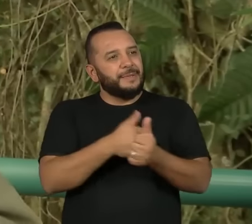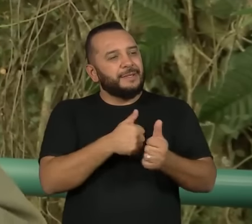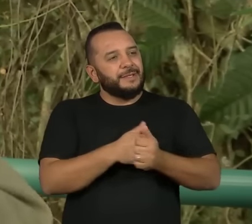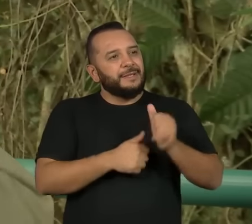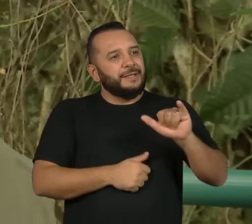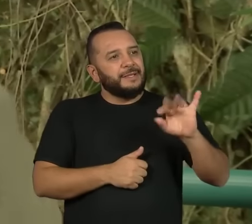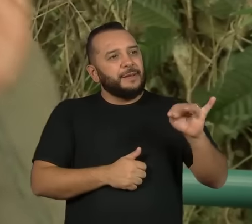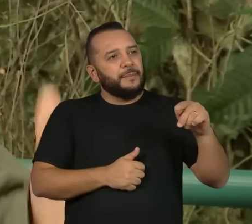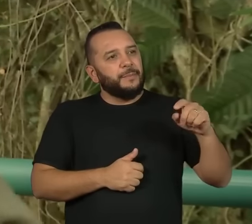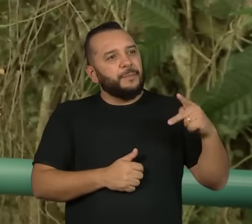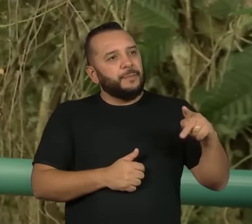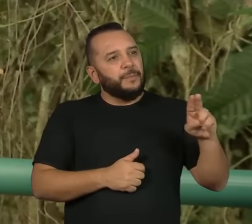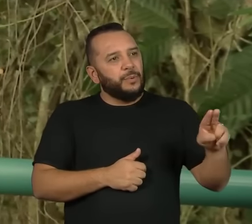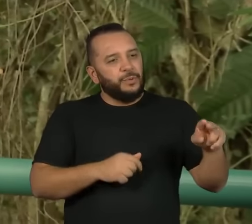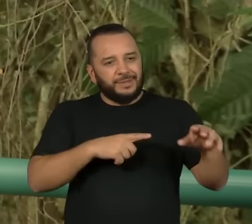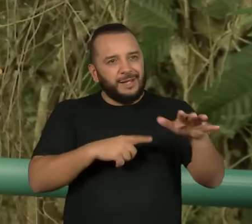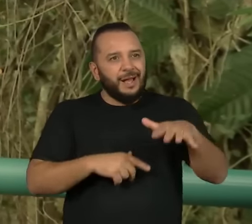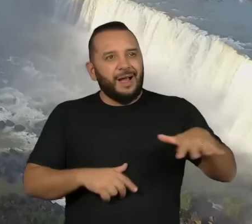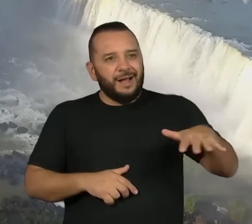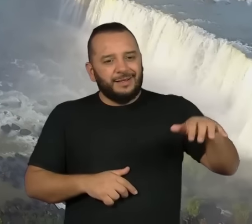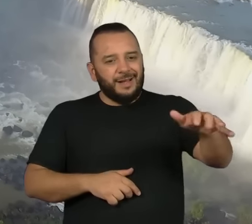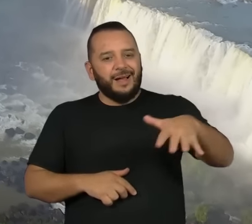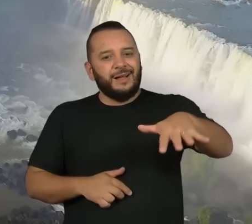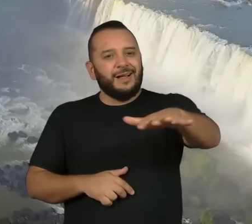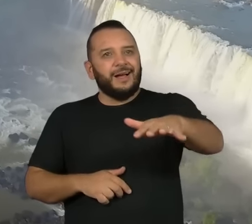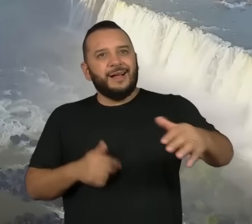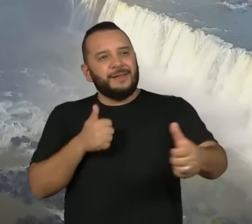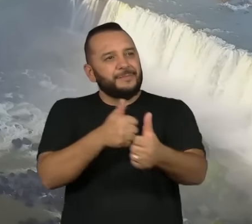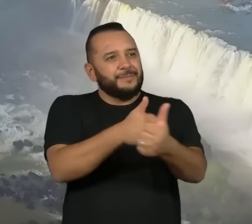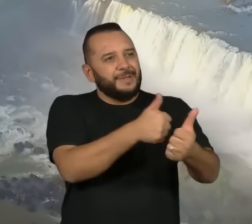com RPPNs, com reservas legais. O Iguaçu